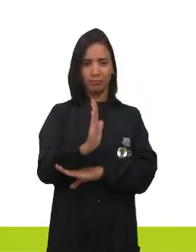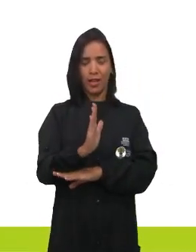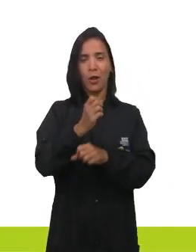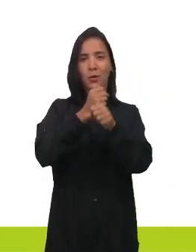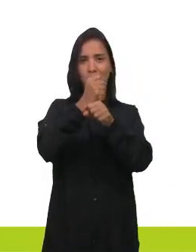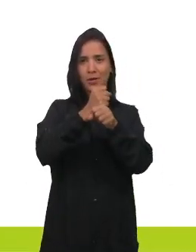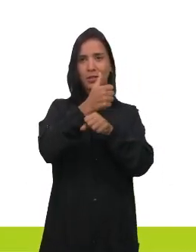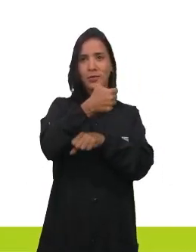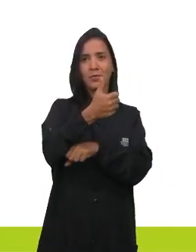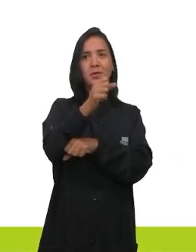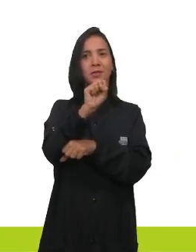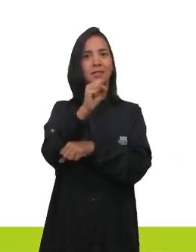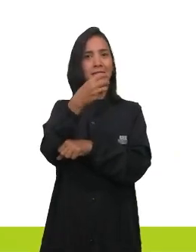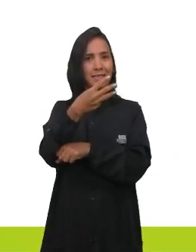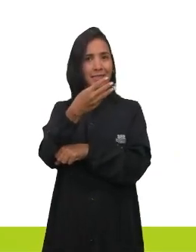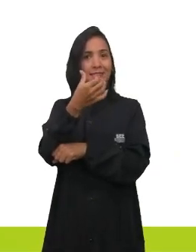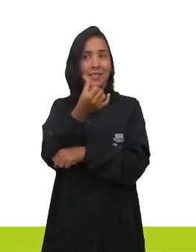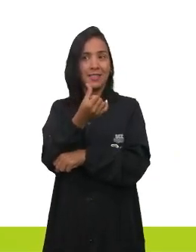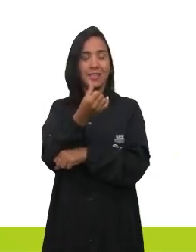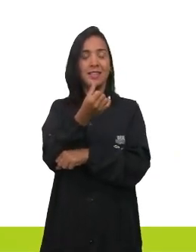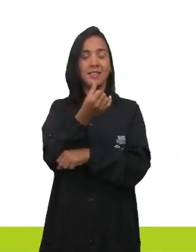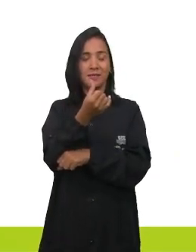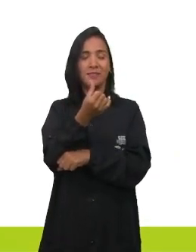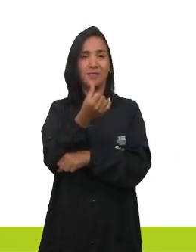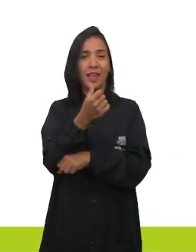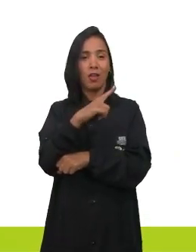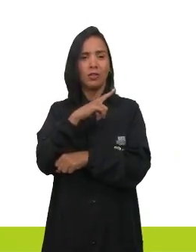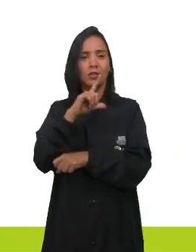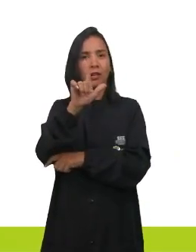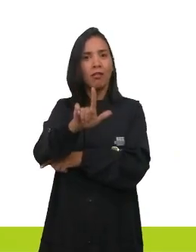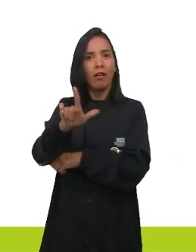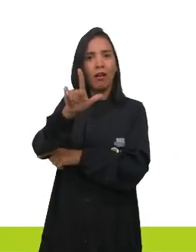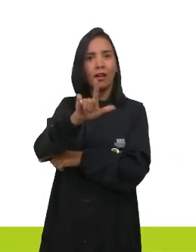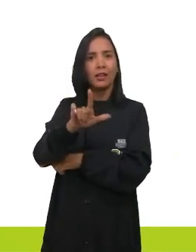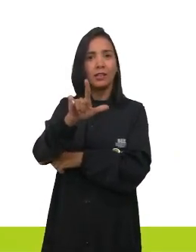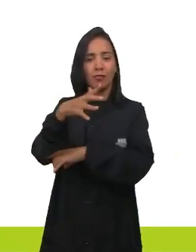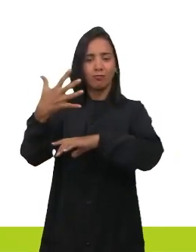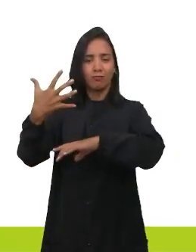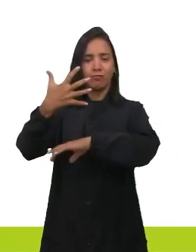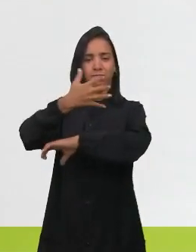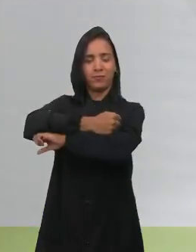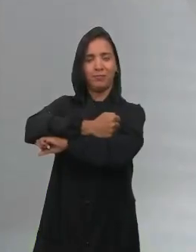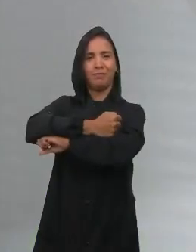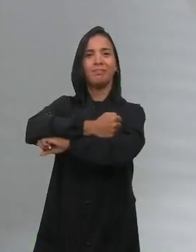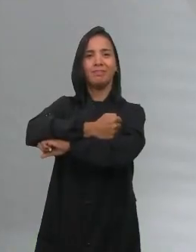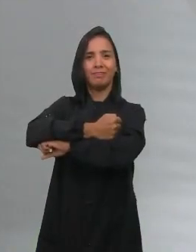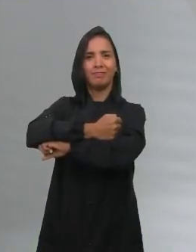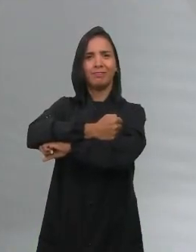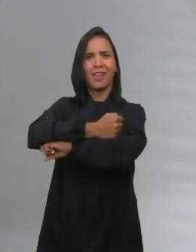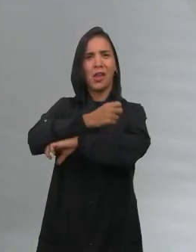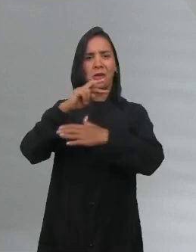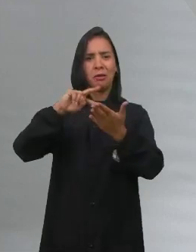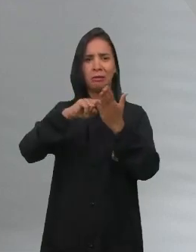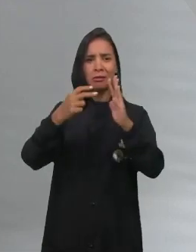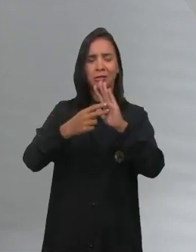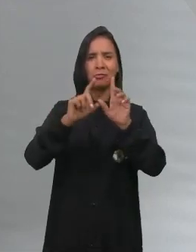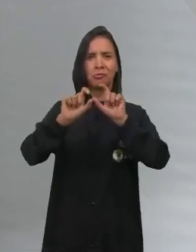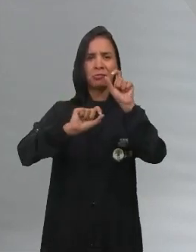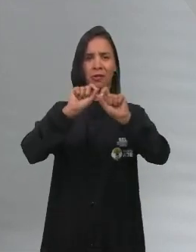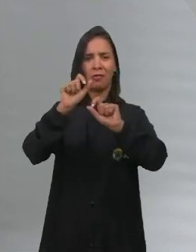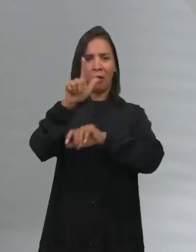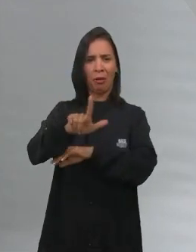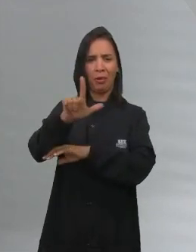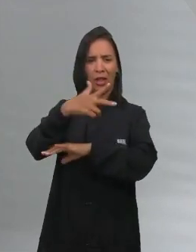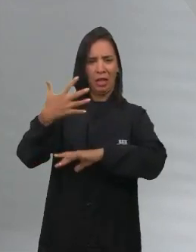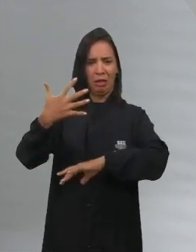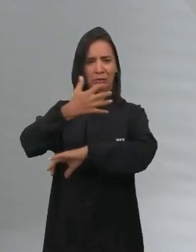1836, eu tenho uma literatura colonial. O que é essa literatura colonial?